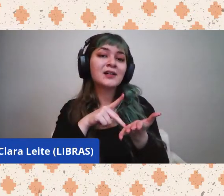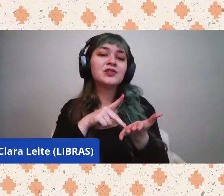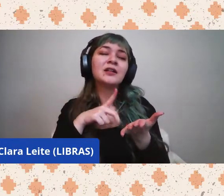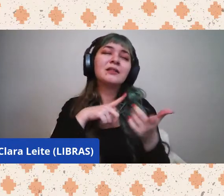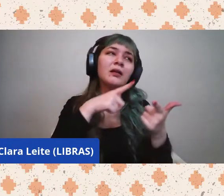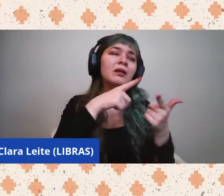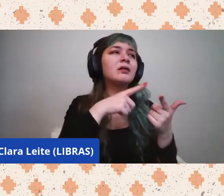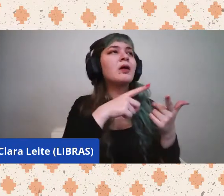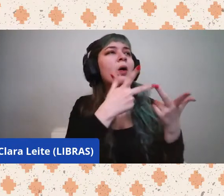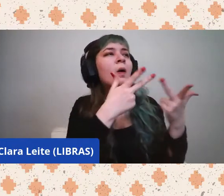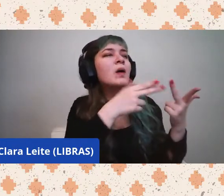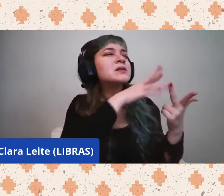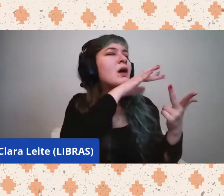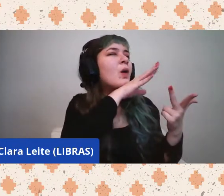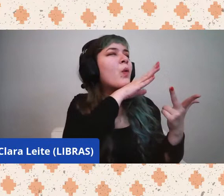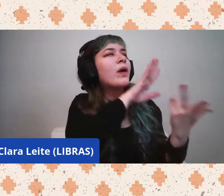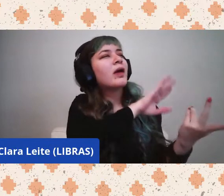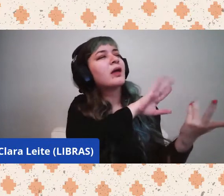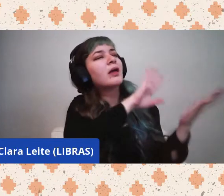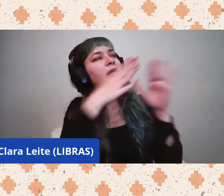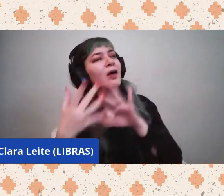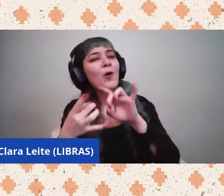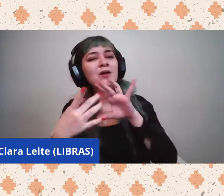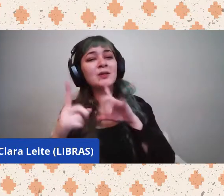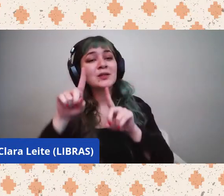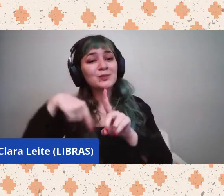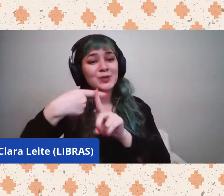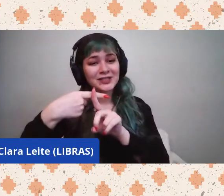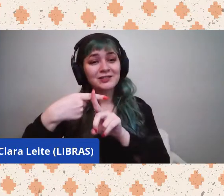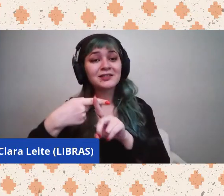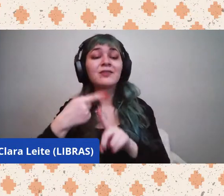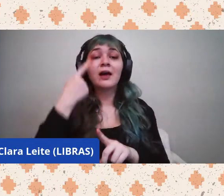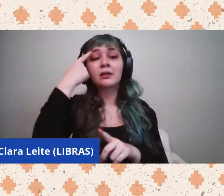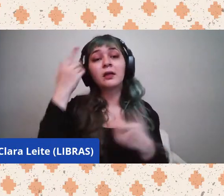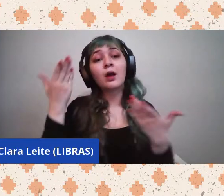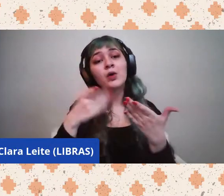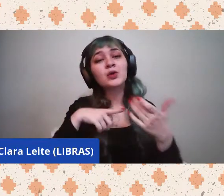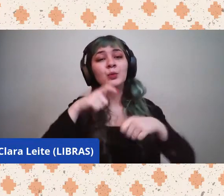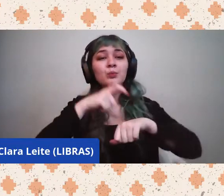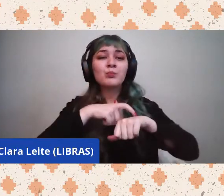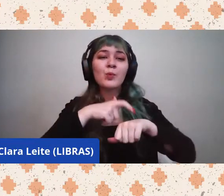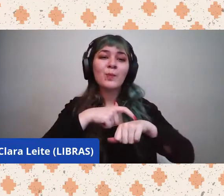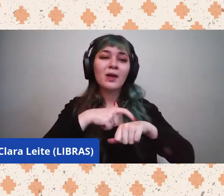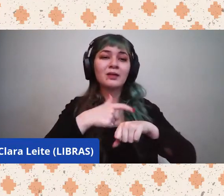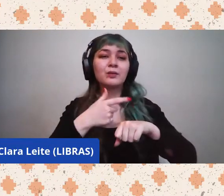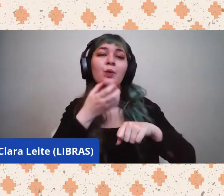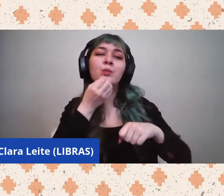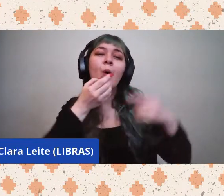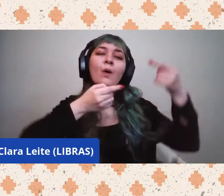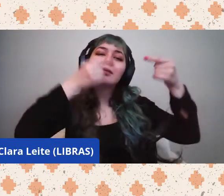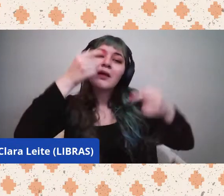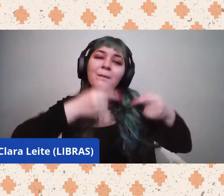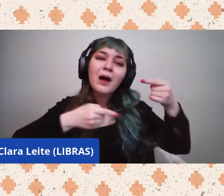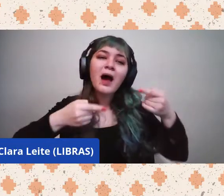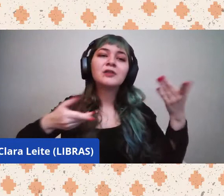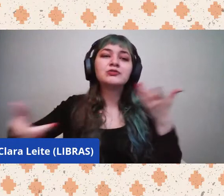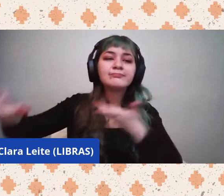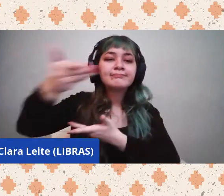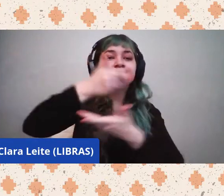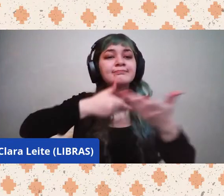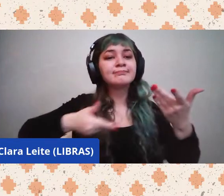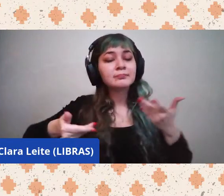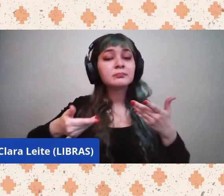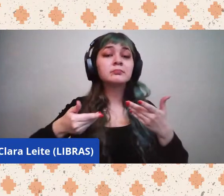para bem. A ideia também é que a gente possa ter hoje aqui um momento de bastante debate, discussão, já